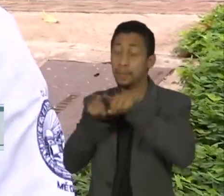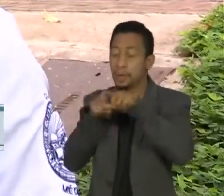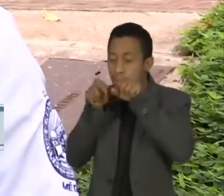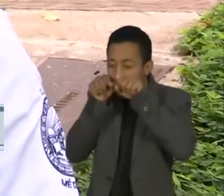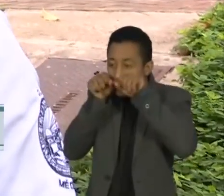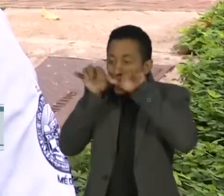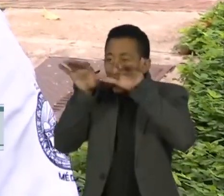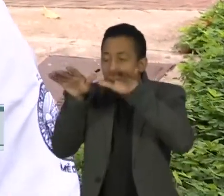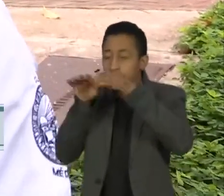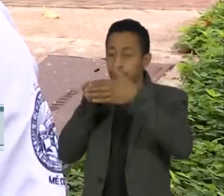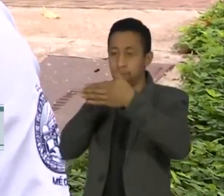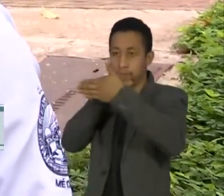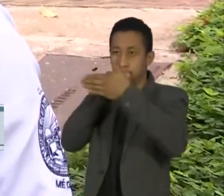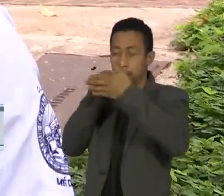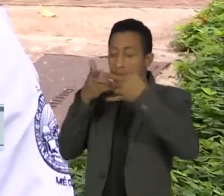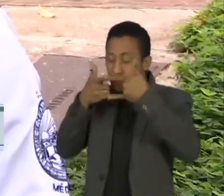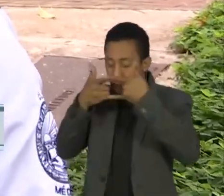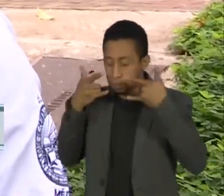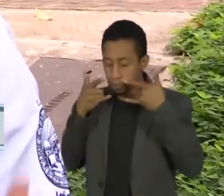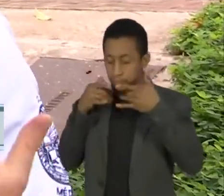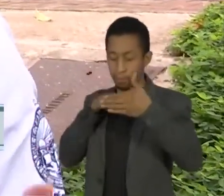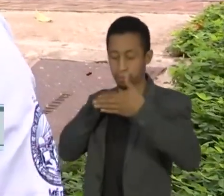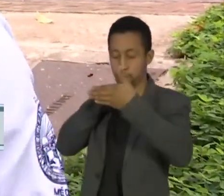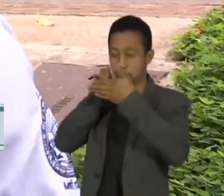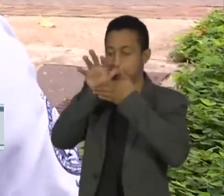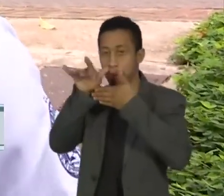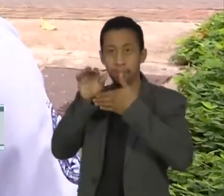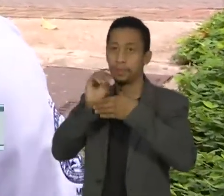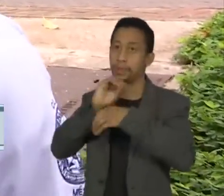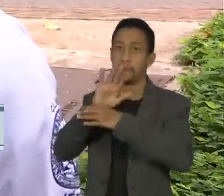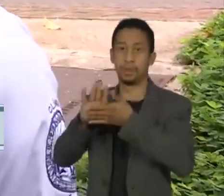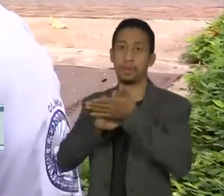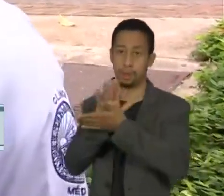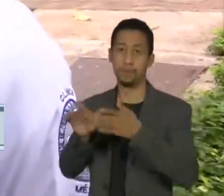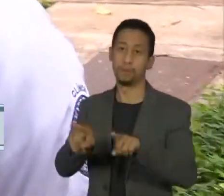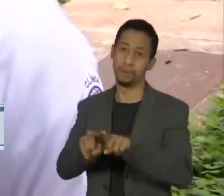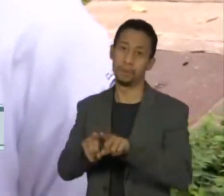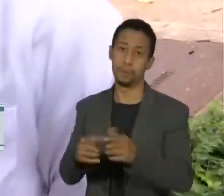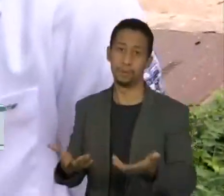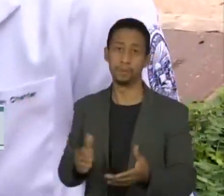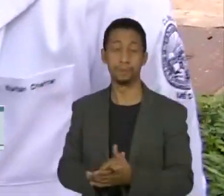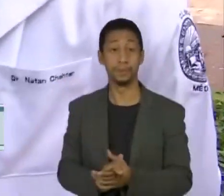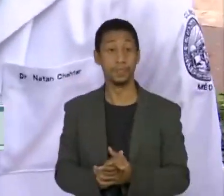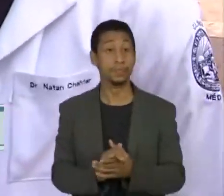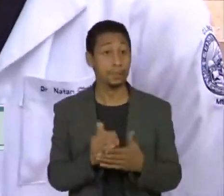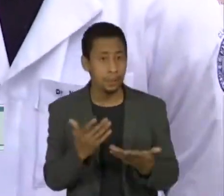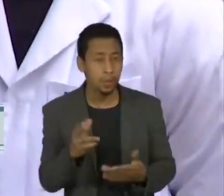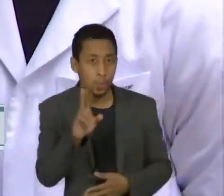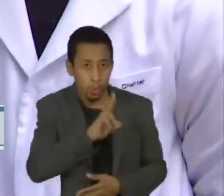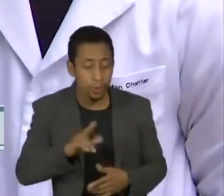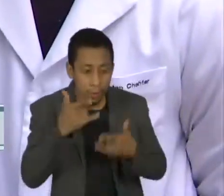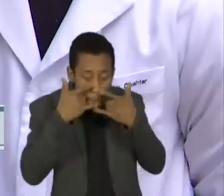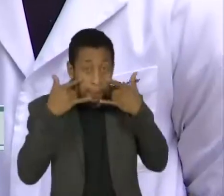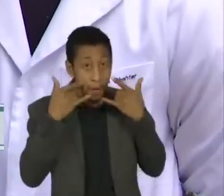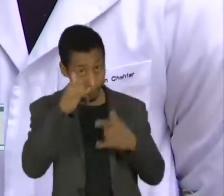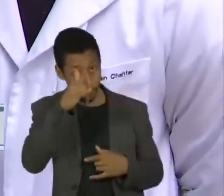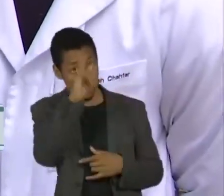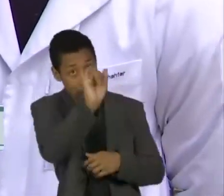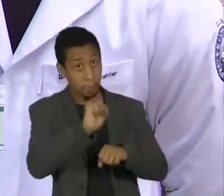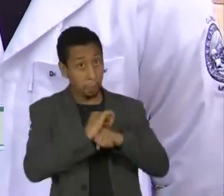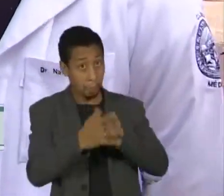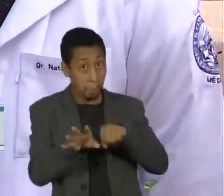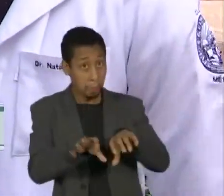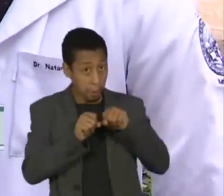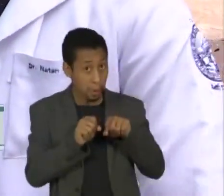disseminar essas gotículas que eventualmente elas estejam carregando nas suas próprias gotículas, né? E mesmo usando, diminui o risco, mas pode